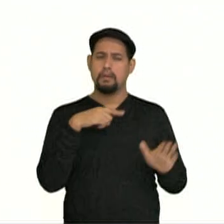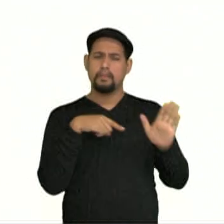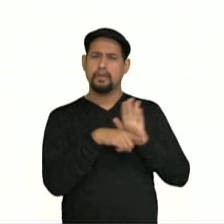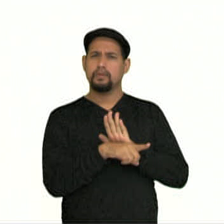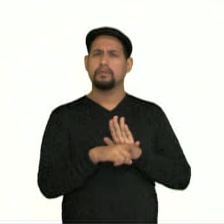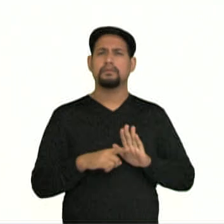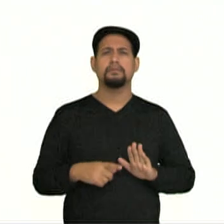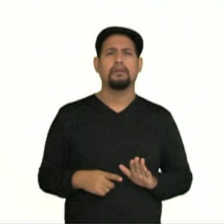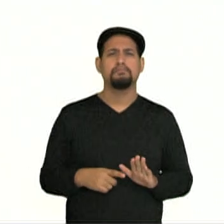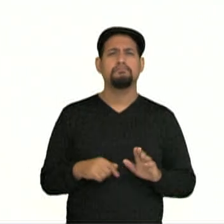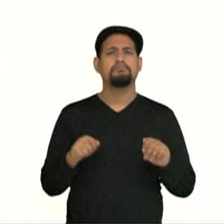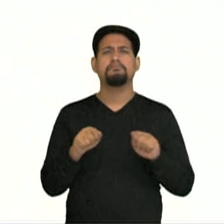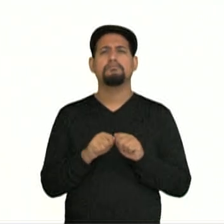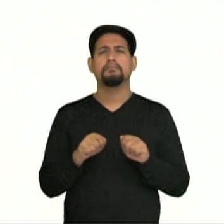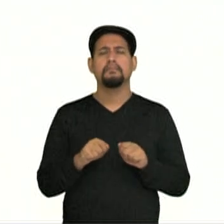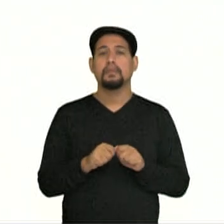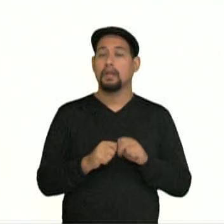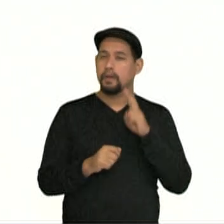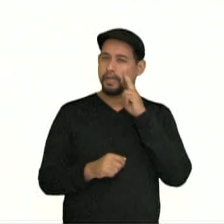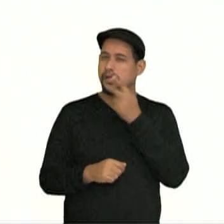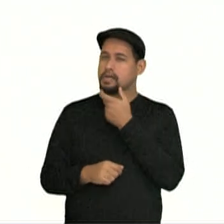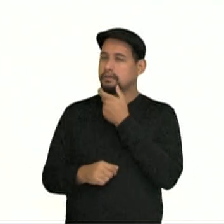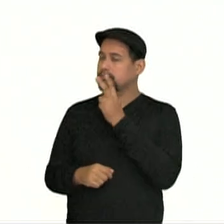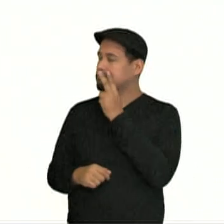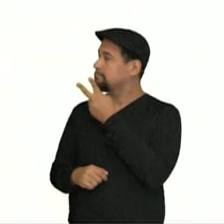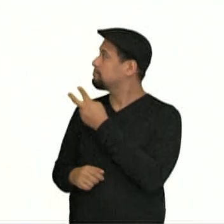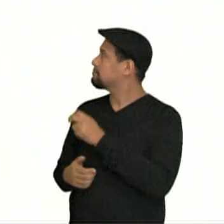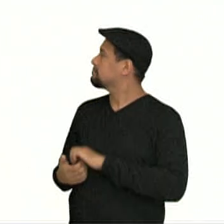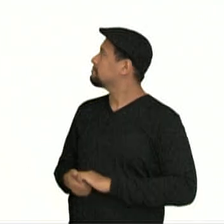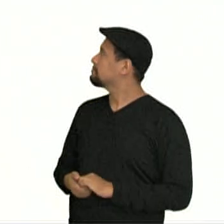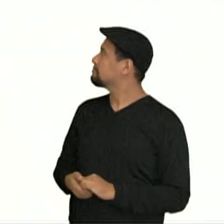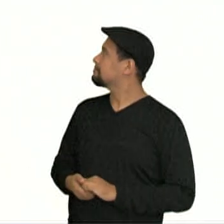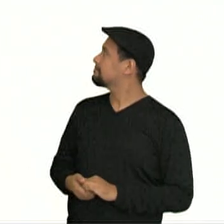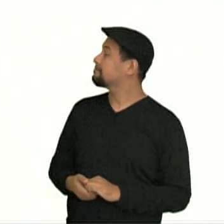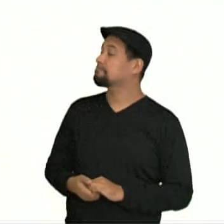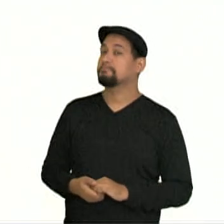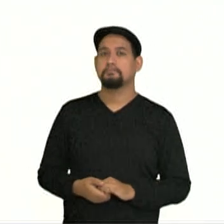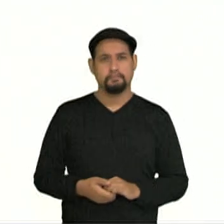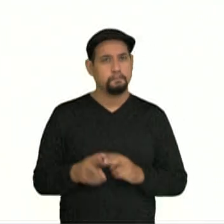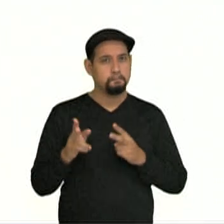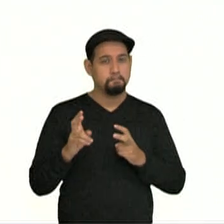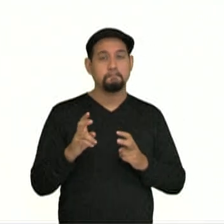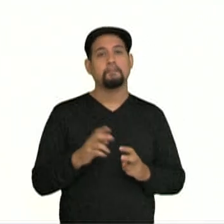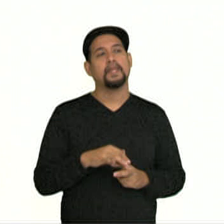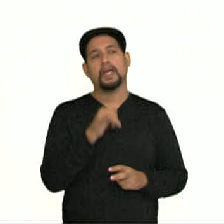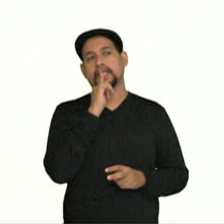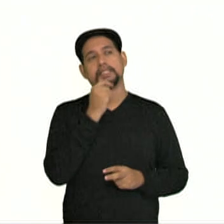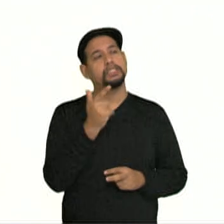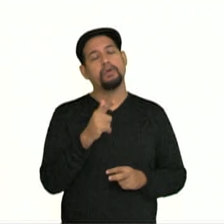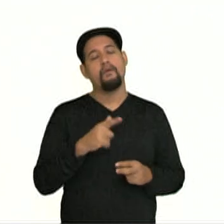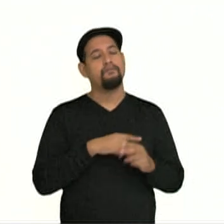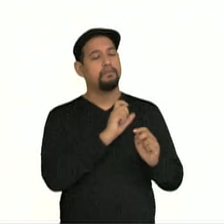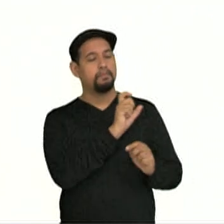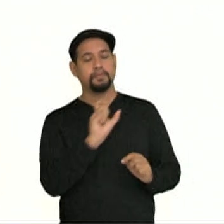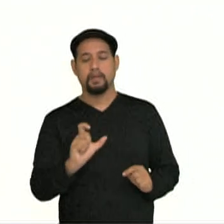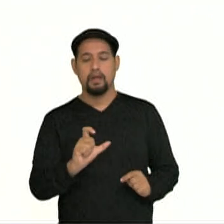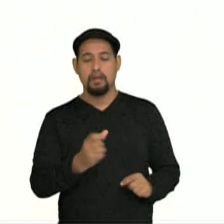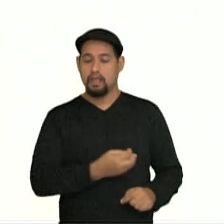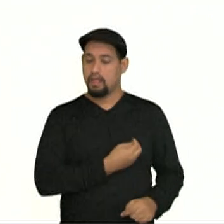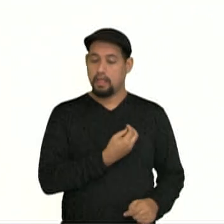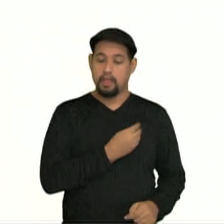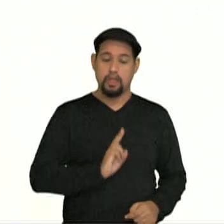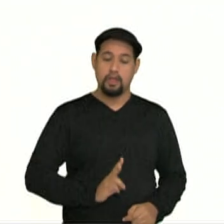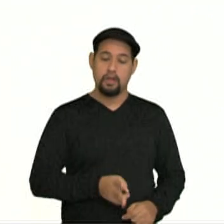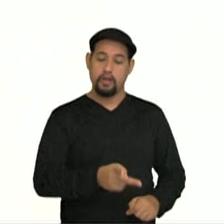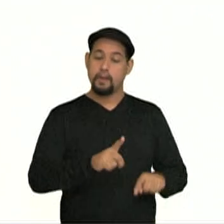Where does your cousin live? She lives in Sydney, Australia. Aqui vejam que não é uma formação de presente contínuo, mas